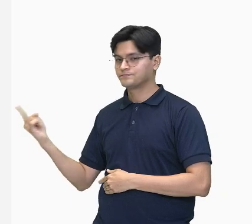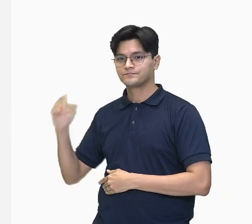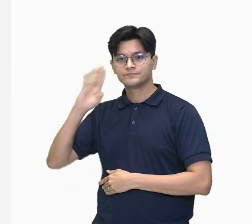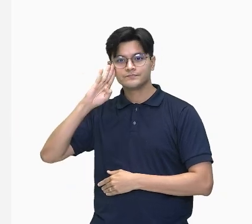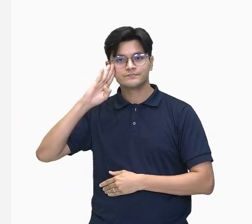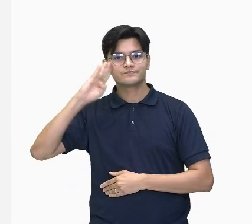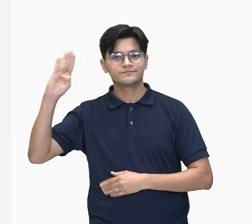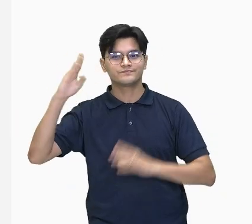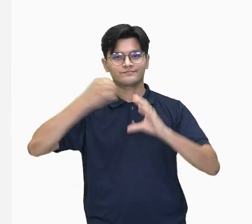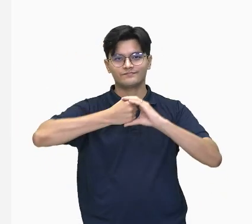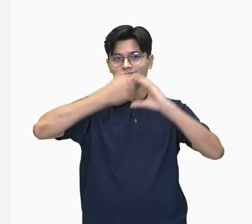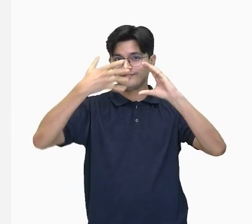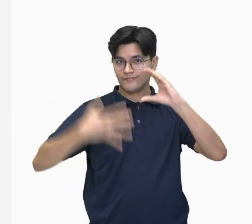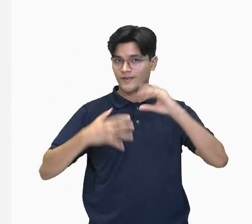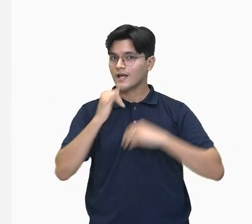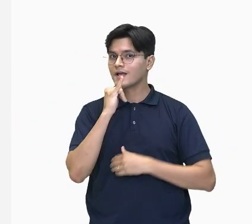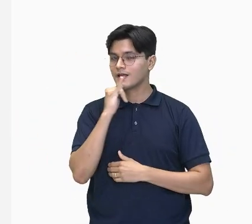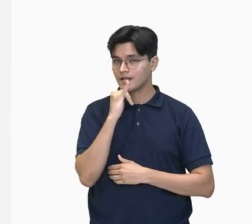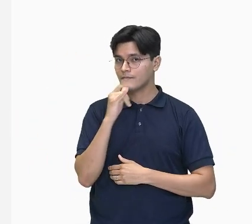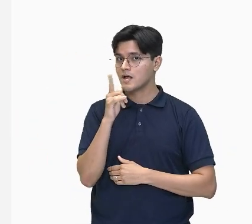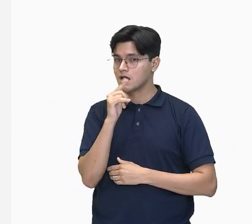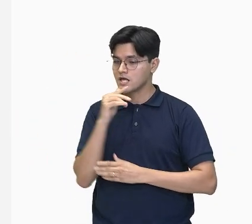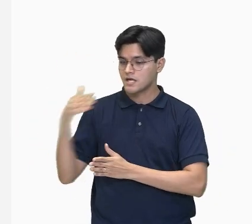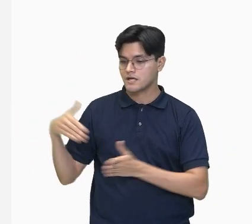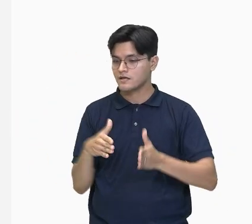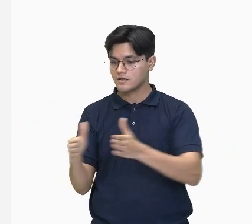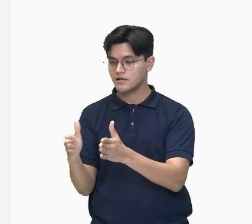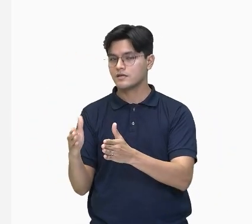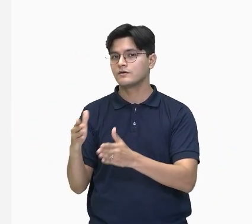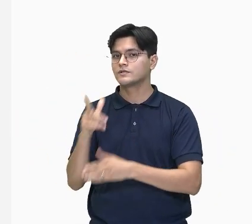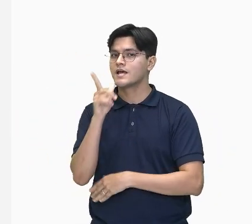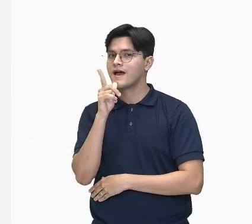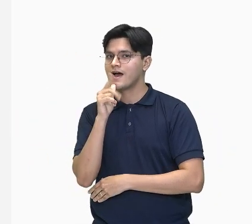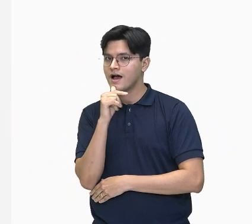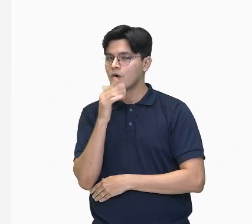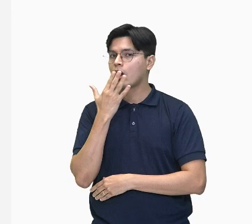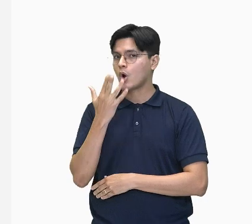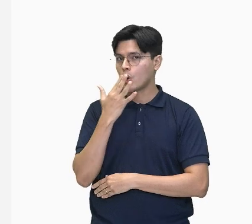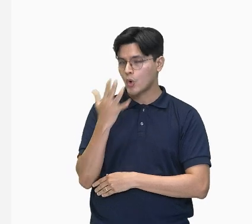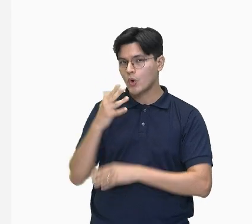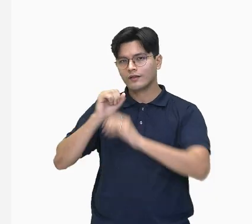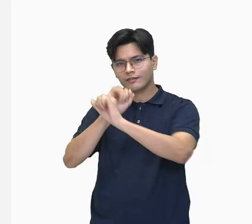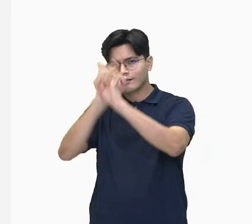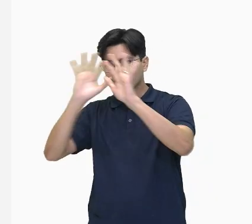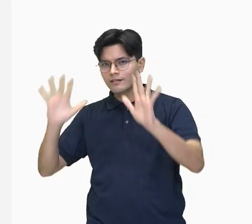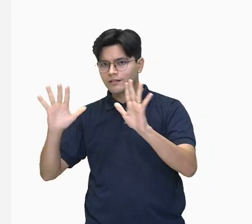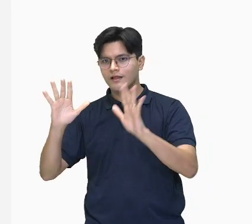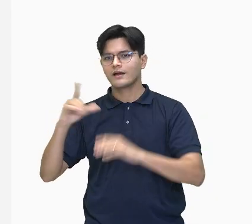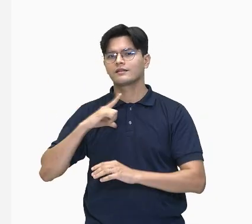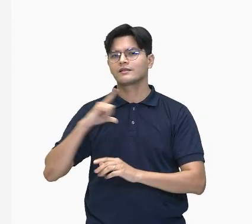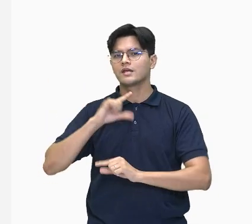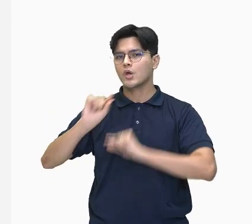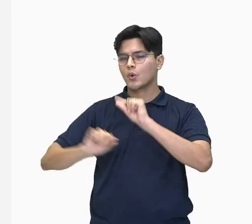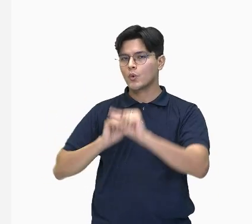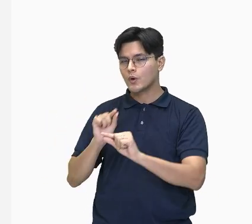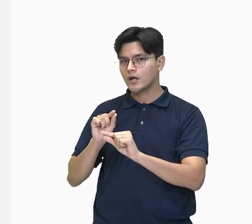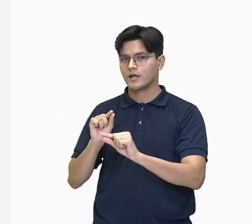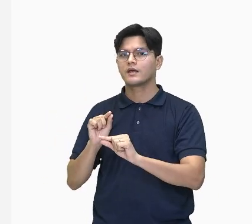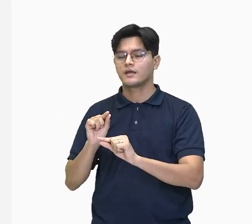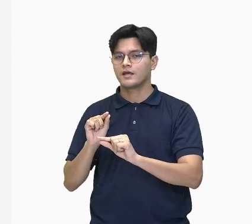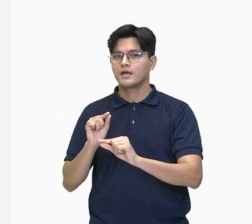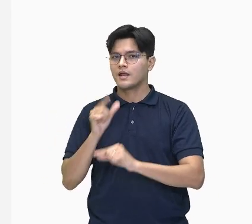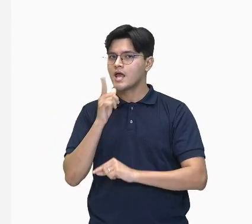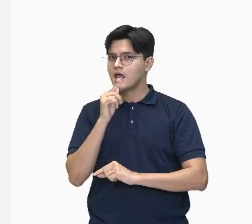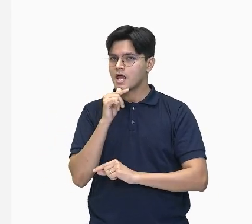características, por exemplo, do rio de águas claras, onde nós vamos encontrar rios com essa